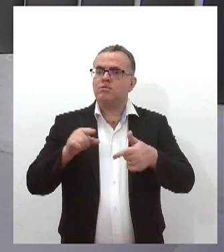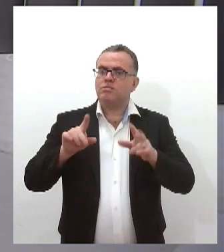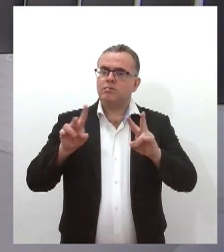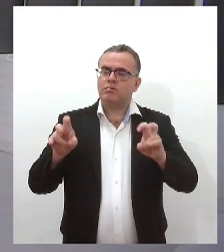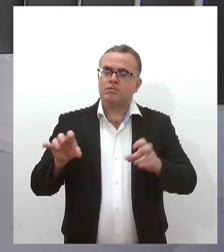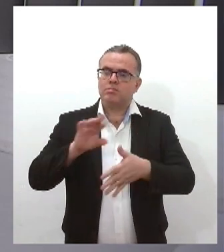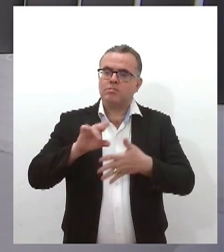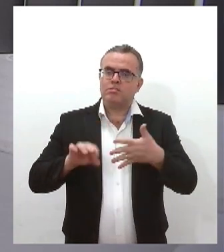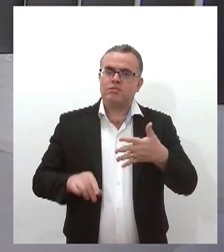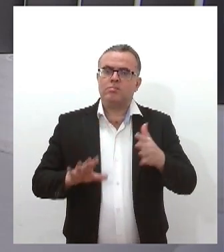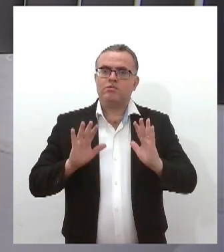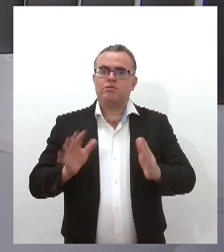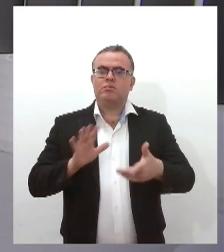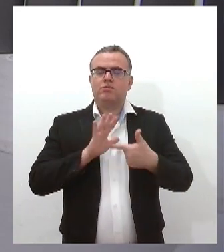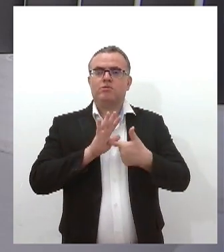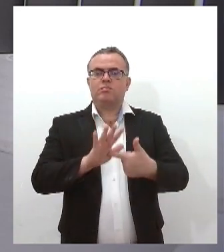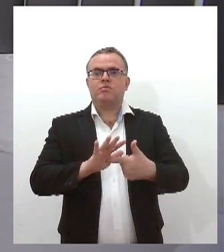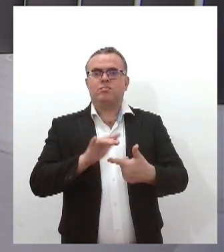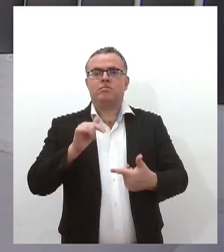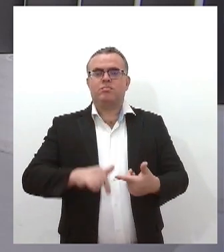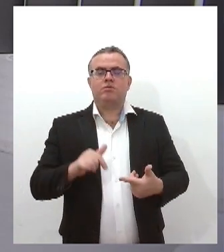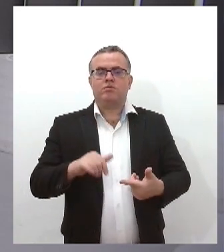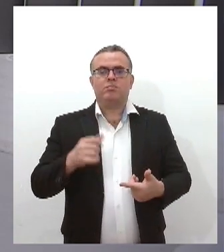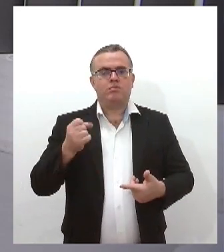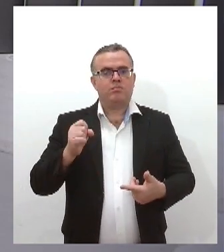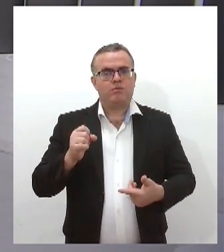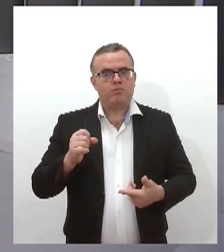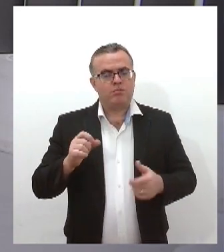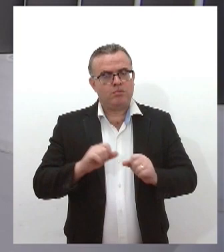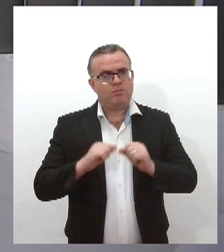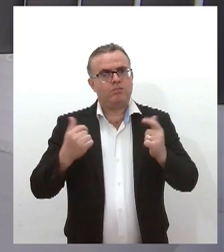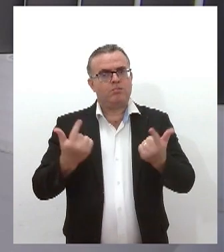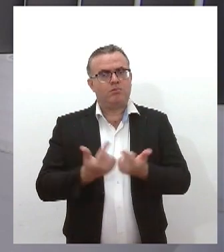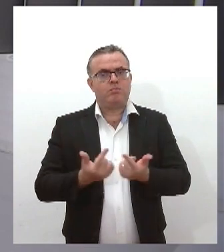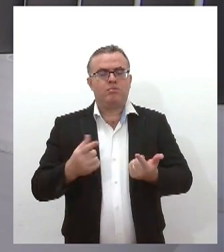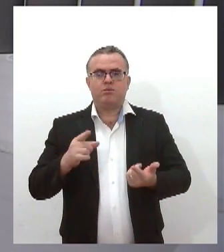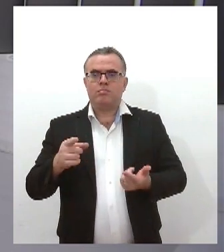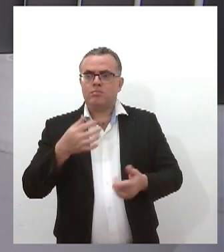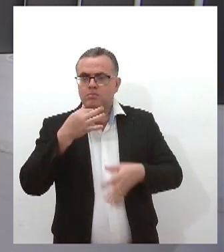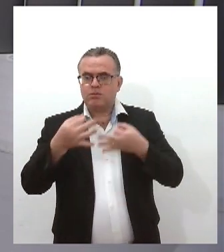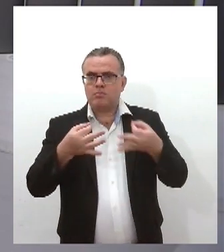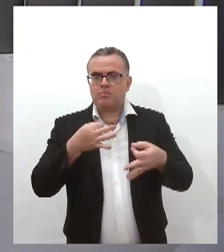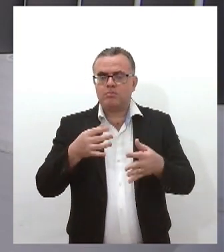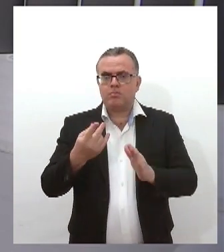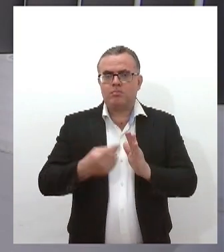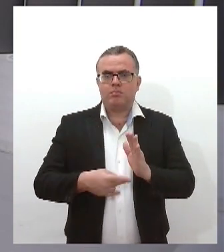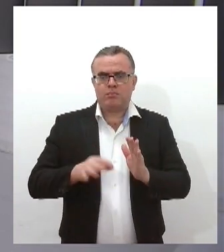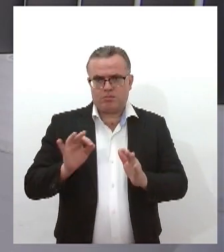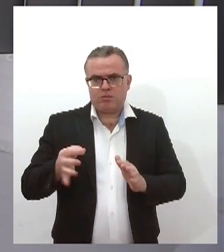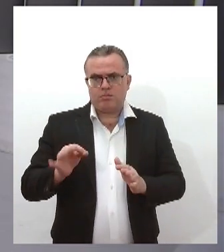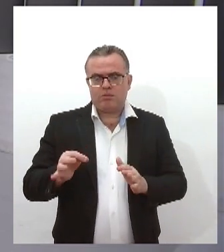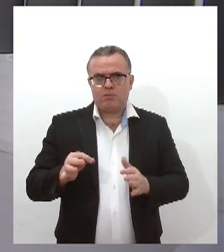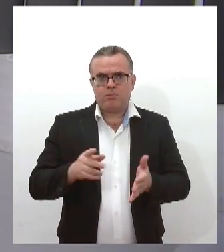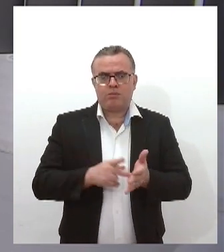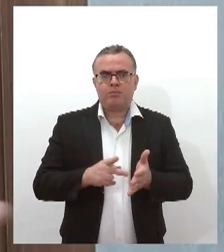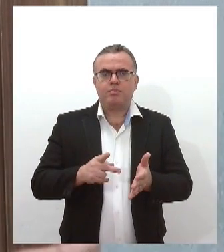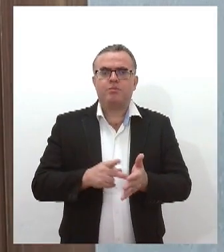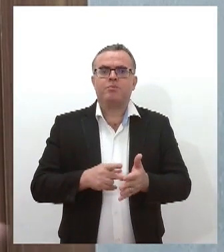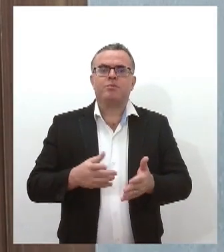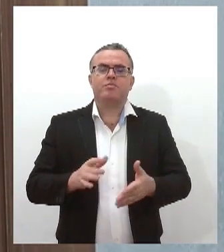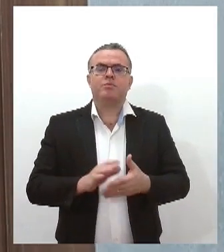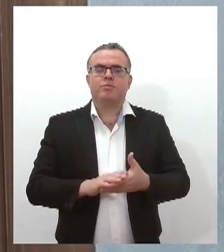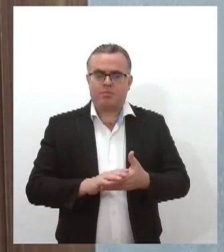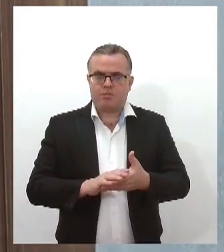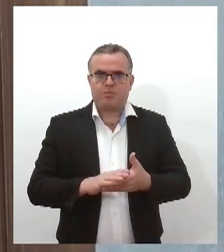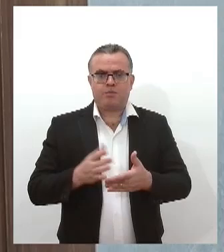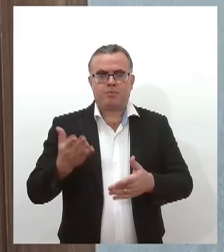para o Parlamento Sergipano e que você planeja também trazer, sugestões de projetos. Veja, a gente teve uma produção legislativa muito forte no